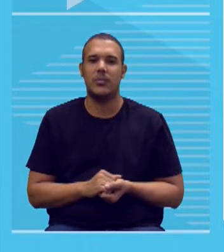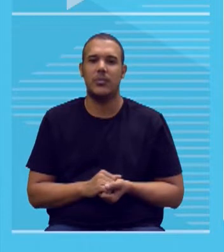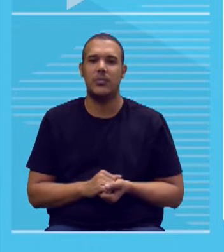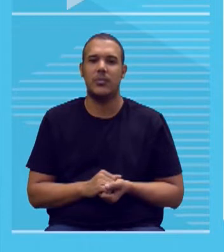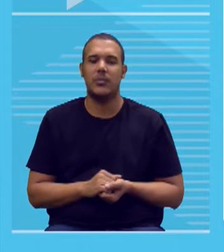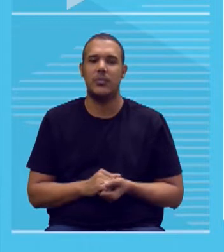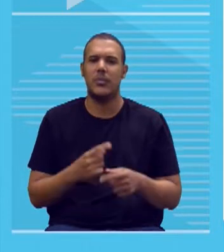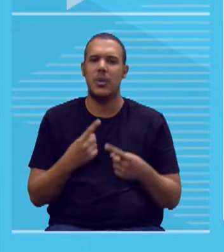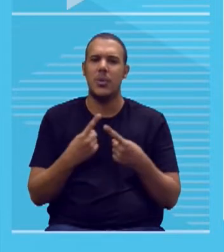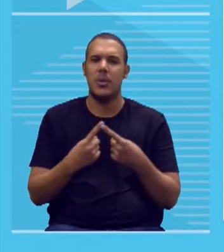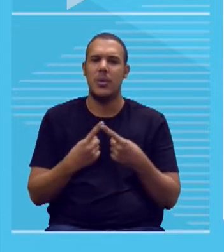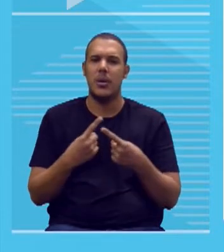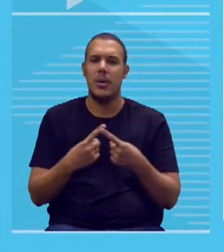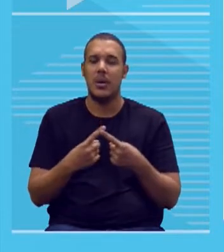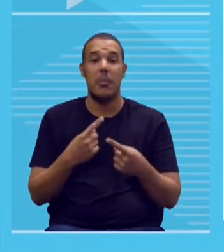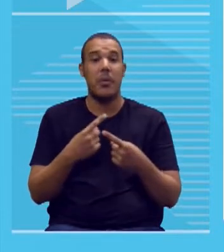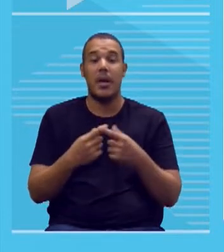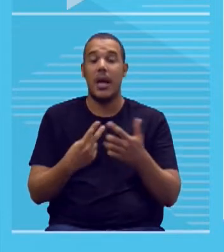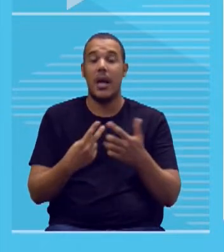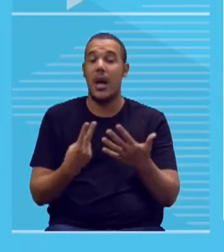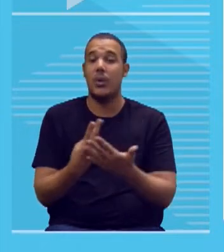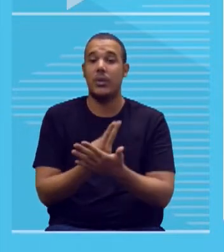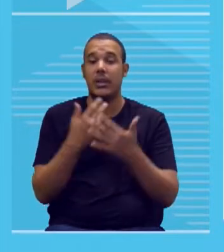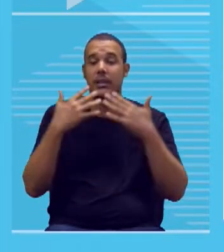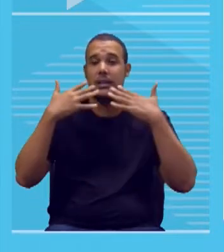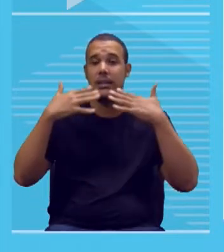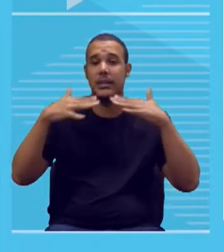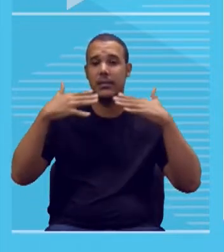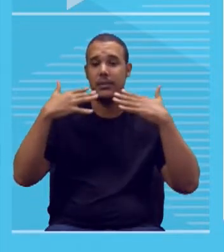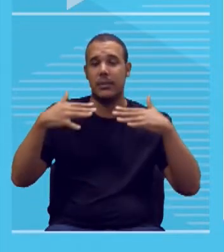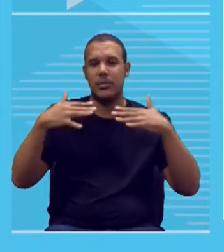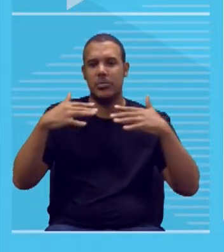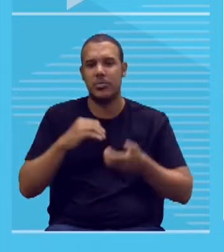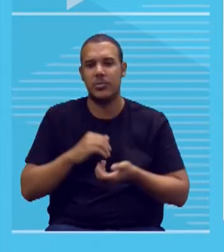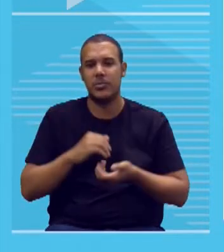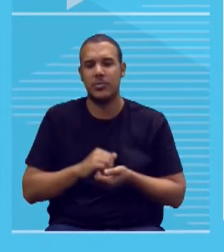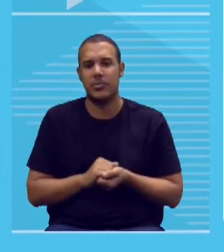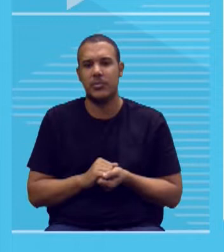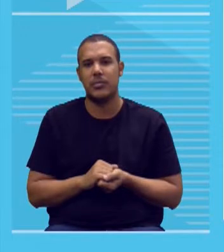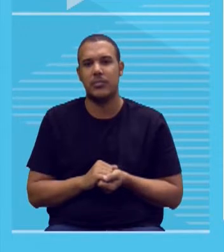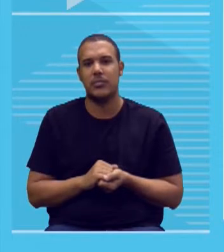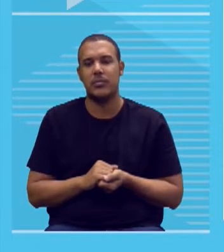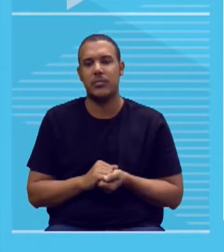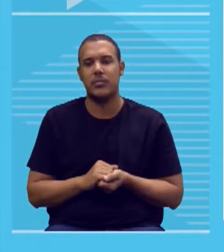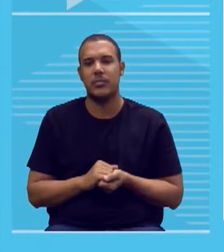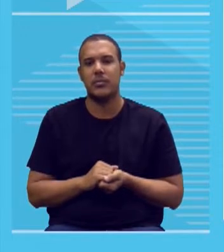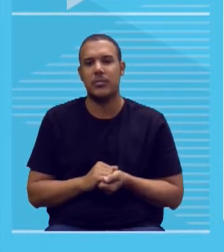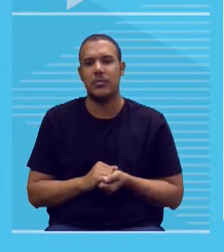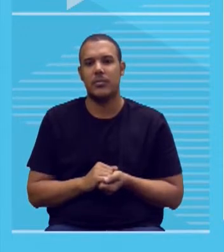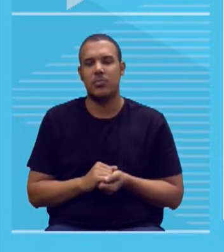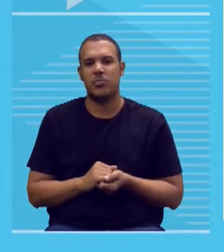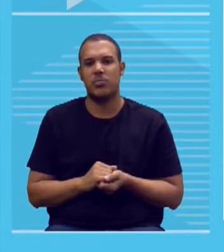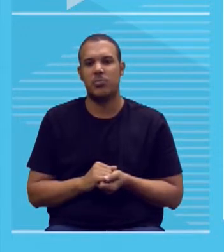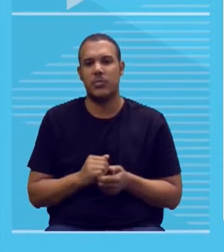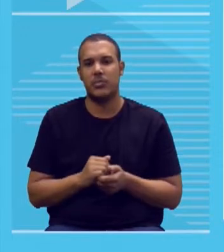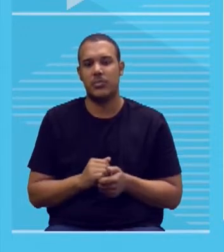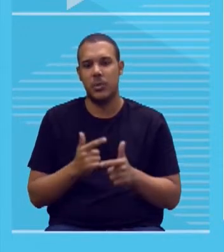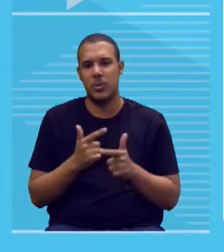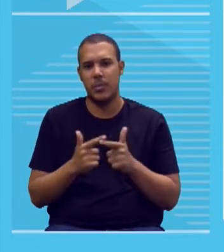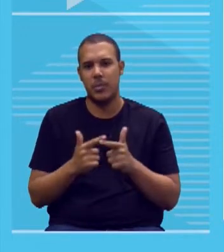porque o que é isso ocorre de maneira natural agora como eu disse o problema está Se